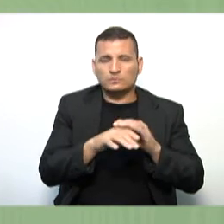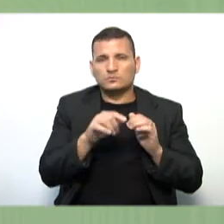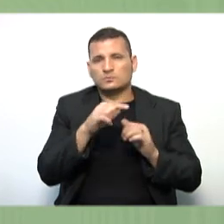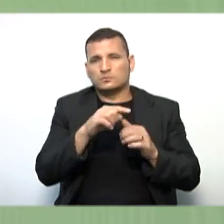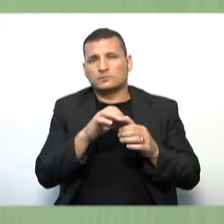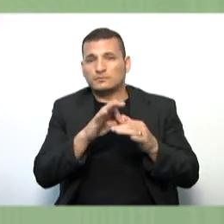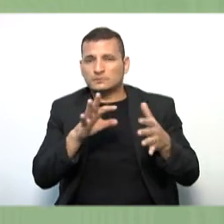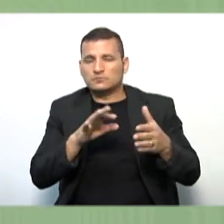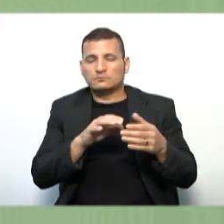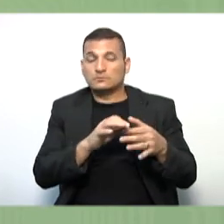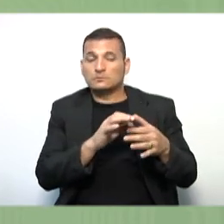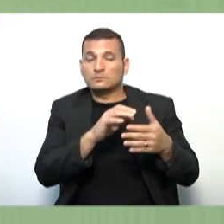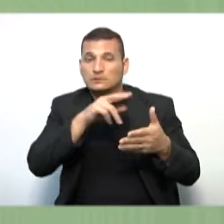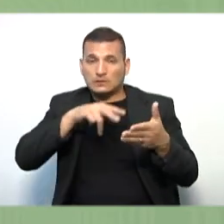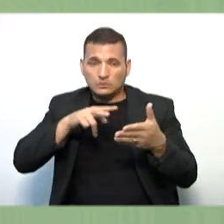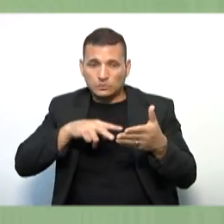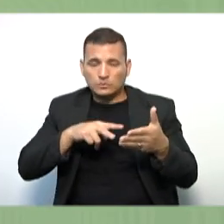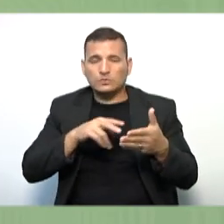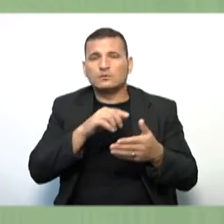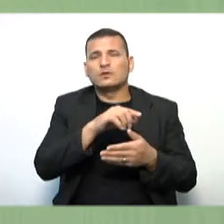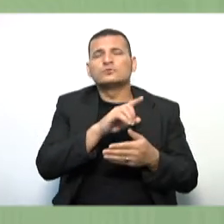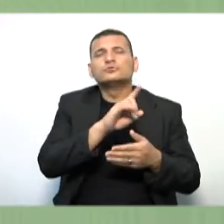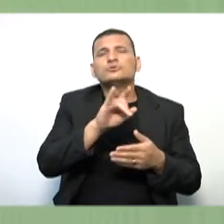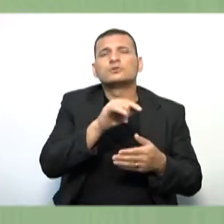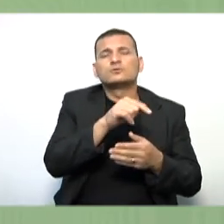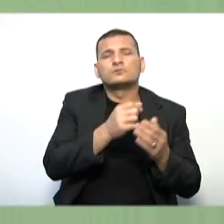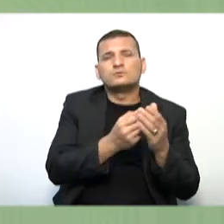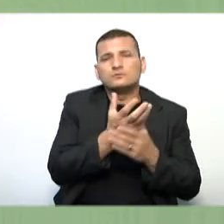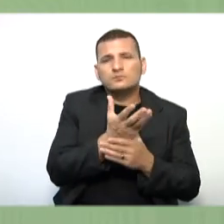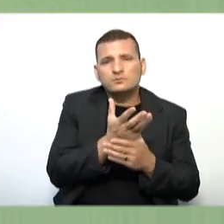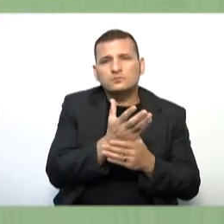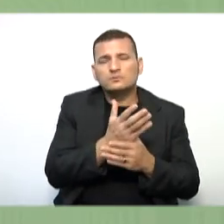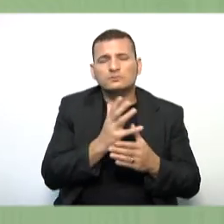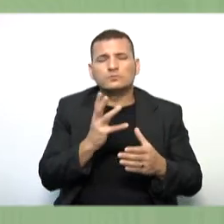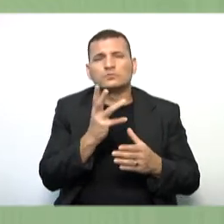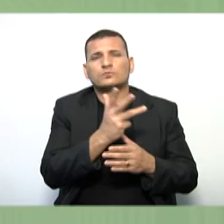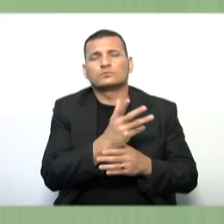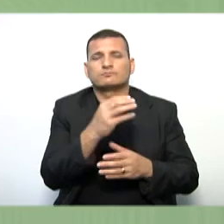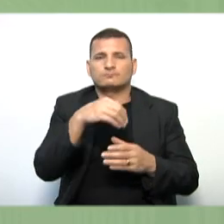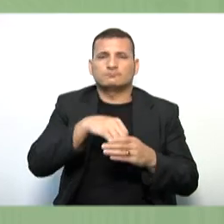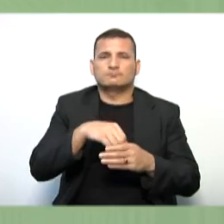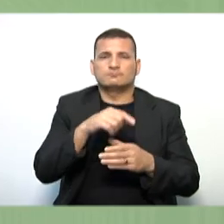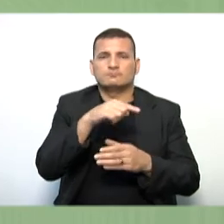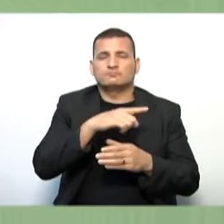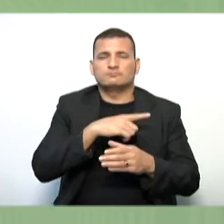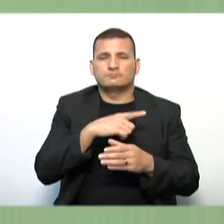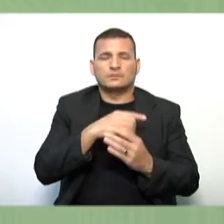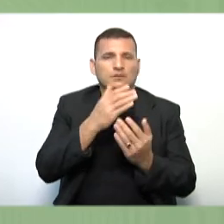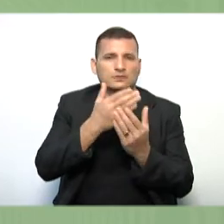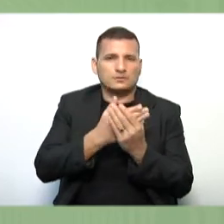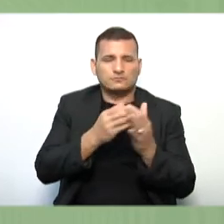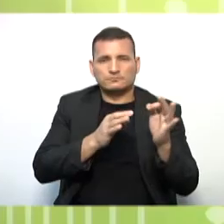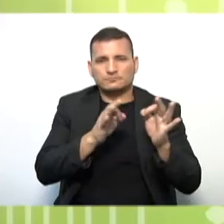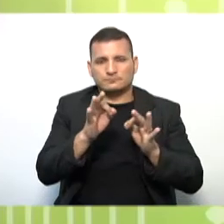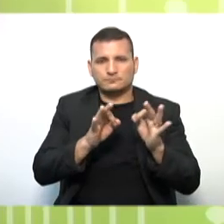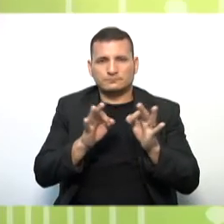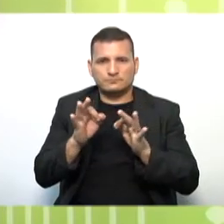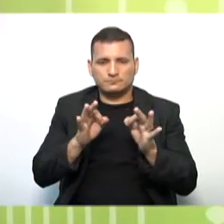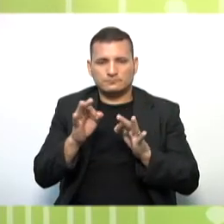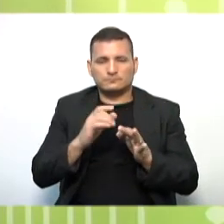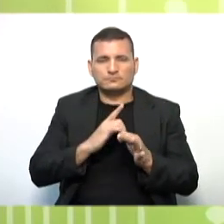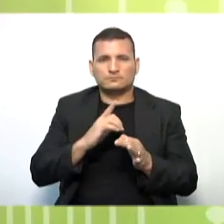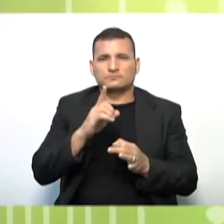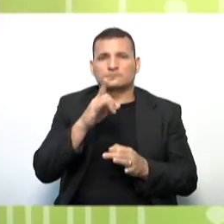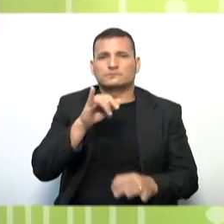de leitura, qual é a data de criação, enfim, são todos atributos desses arquivos que estão organizados dentro